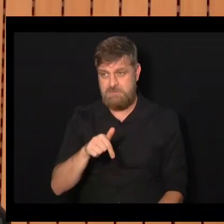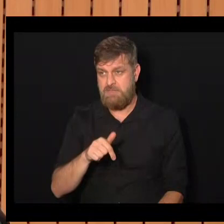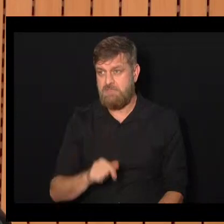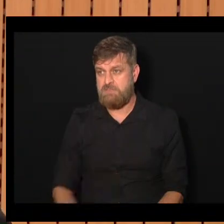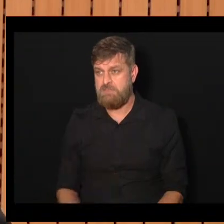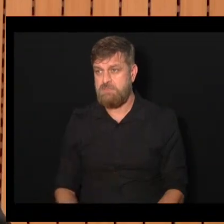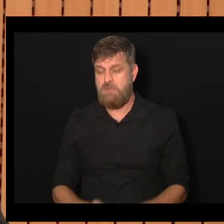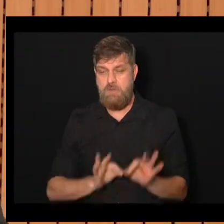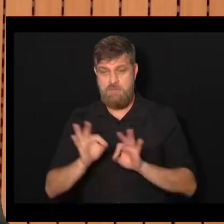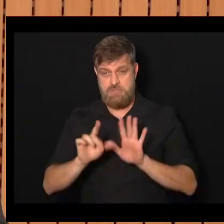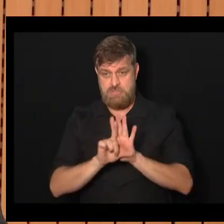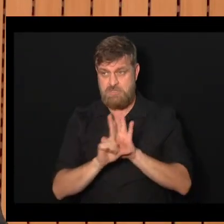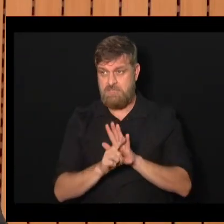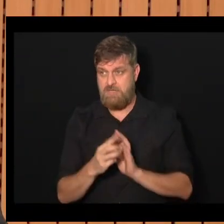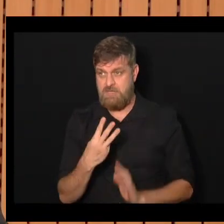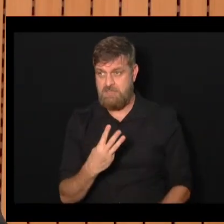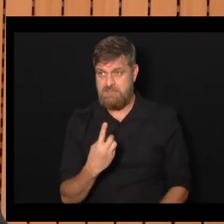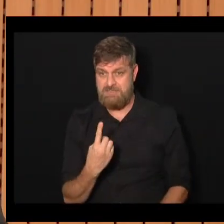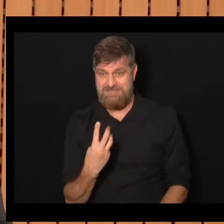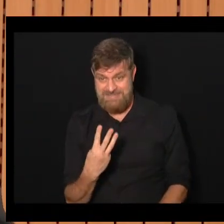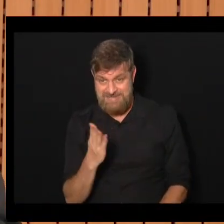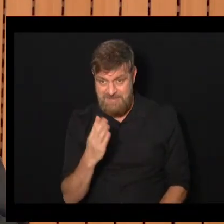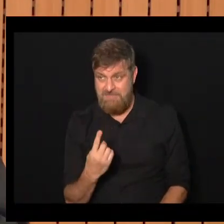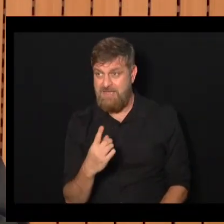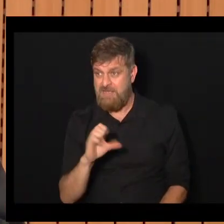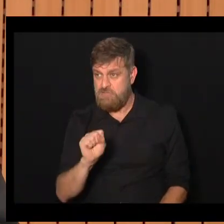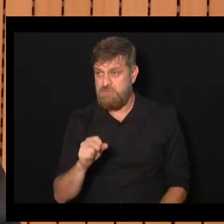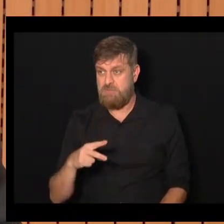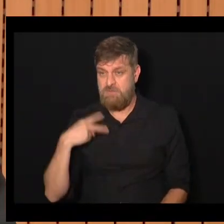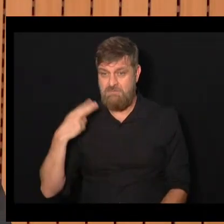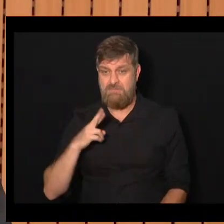primeira discussão e votação do projeto de lei 313-18 para acesso